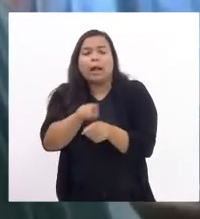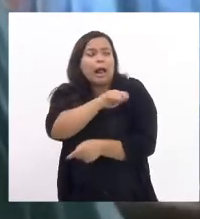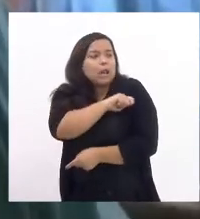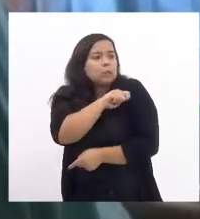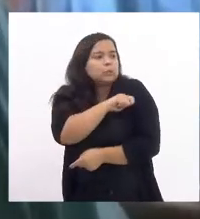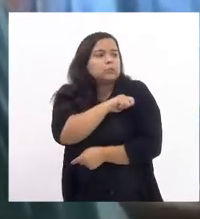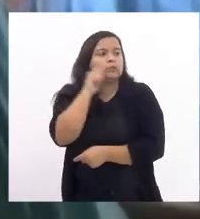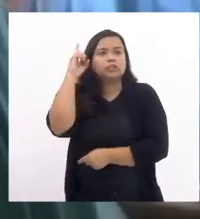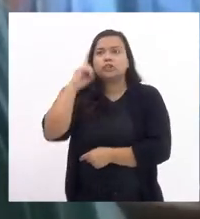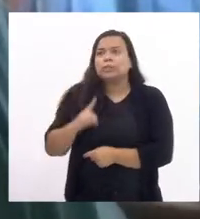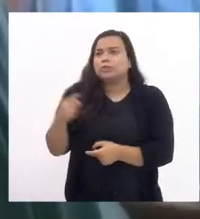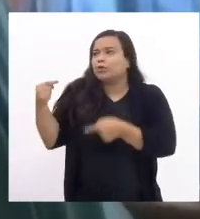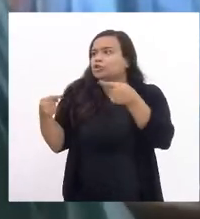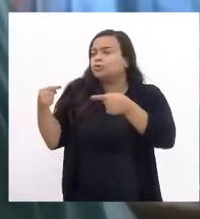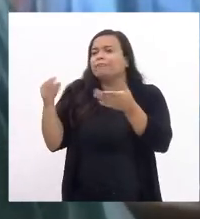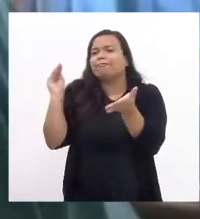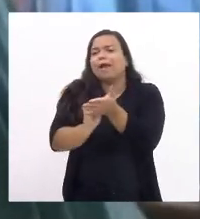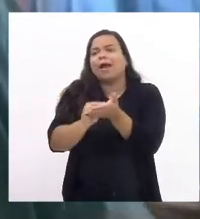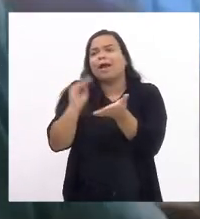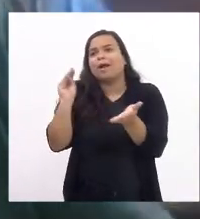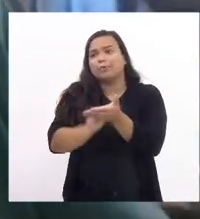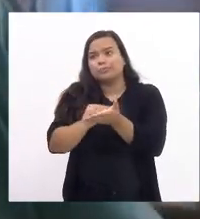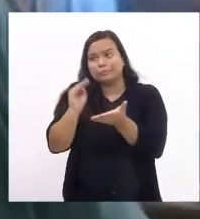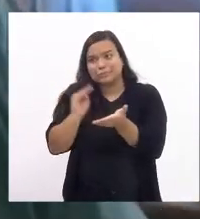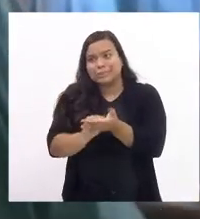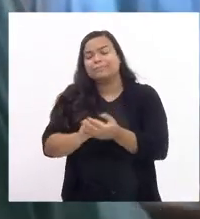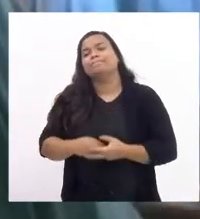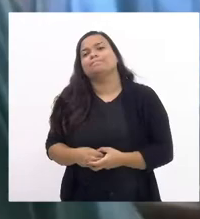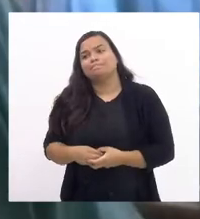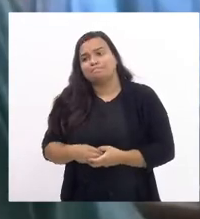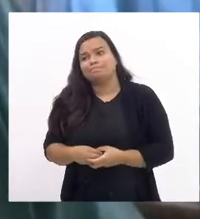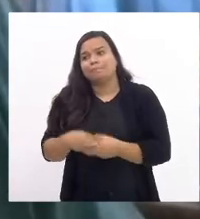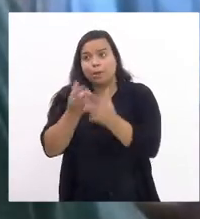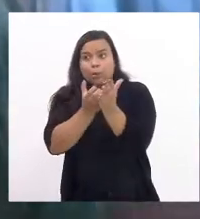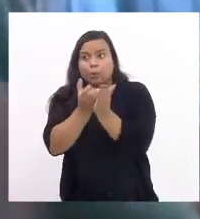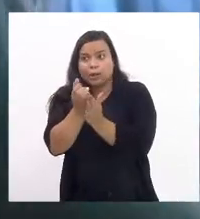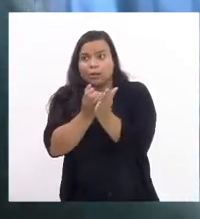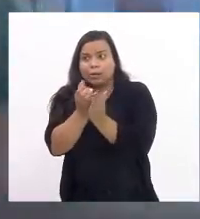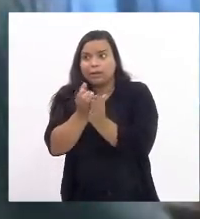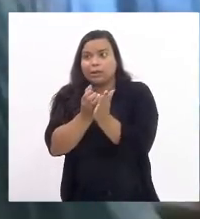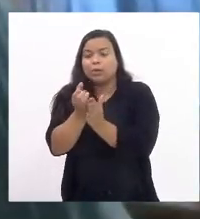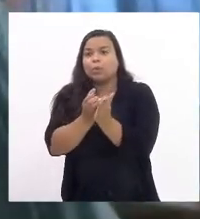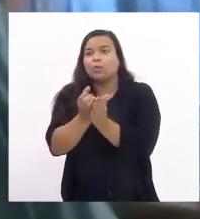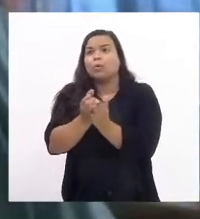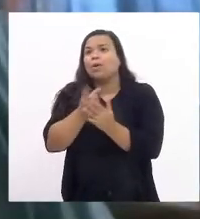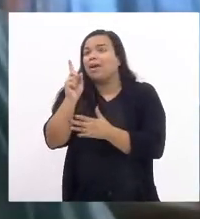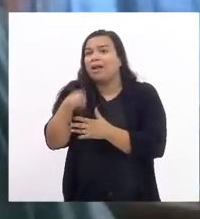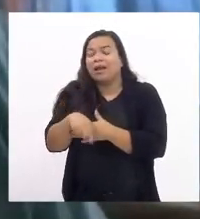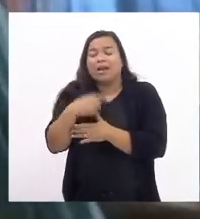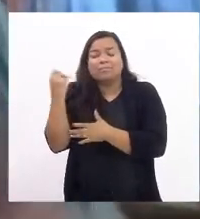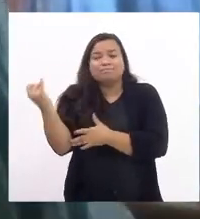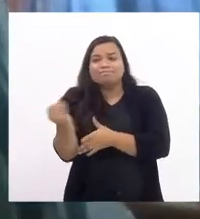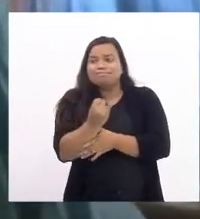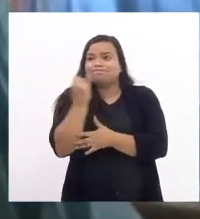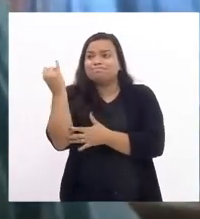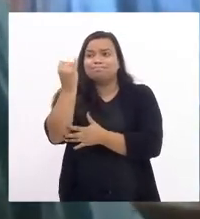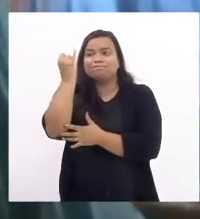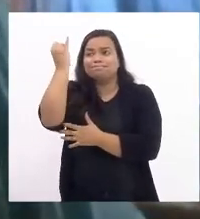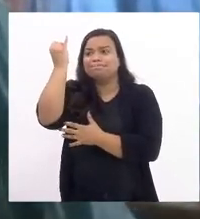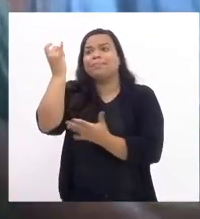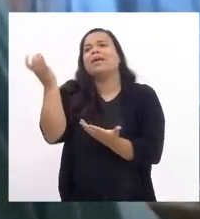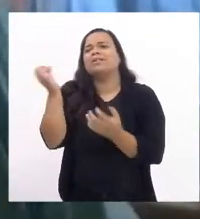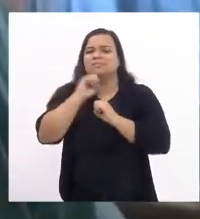não discutiram isso. Um currículo é a espinha dorsal do ensino. Eu sou